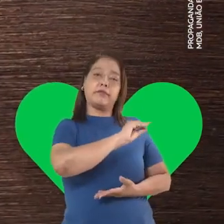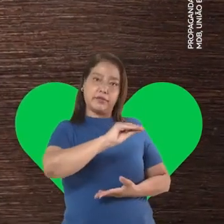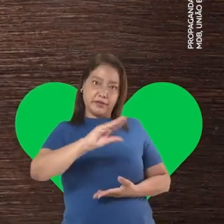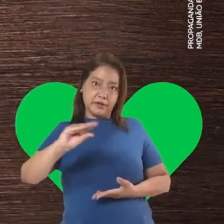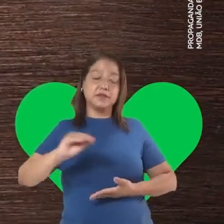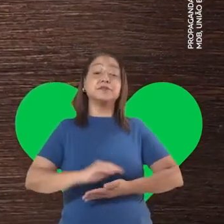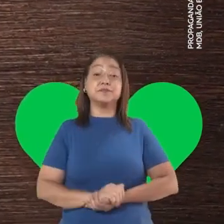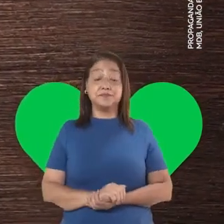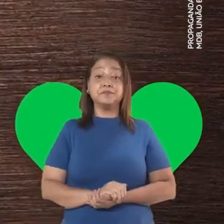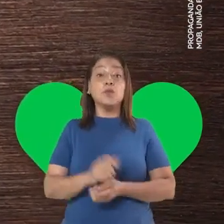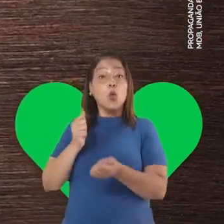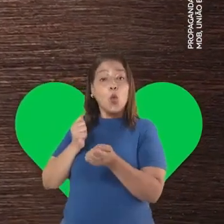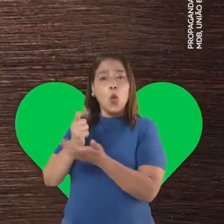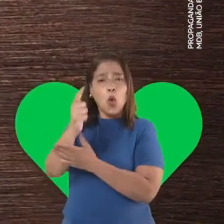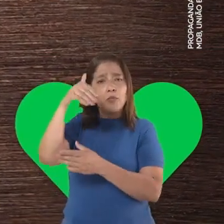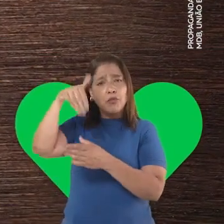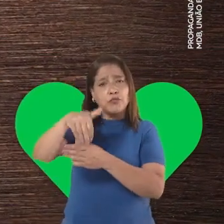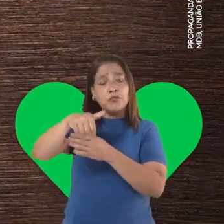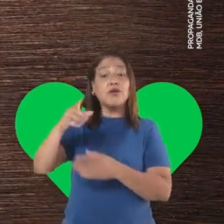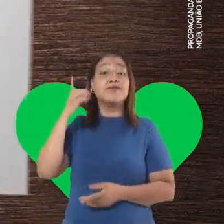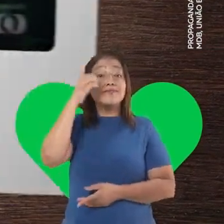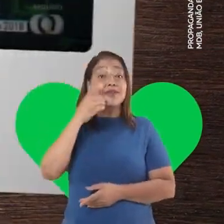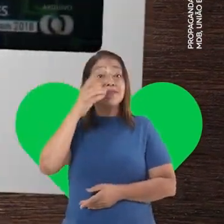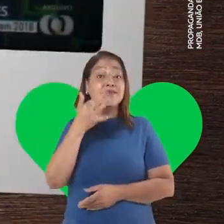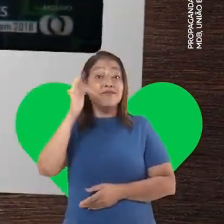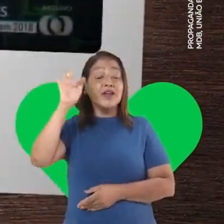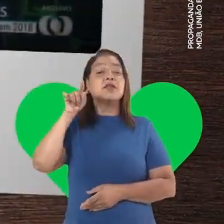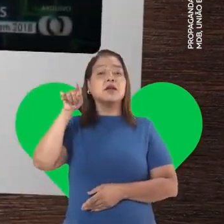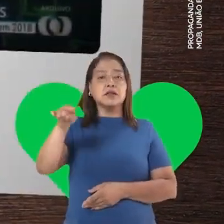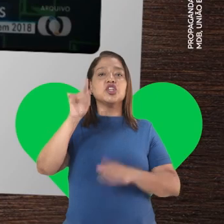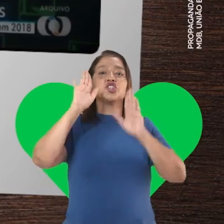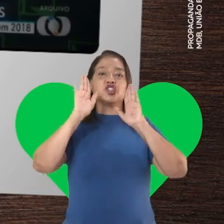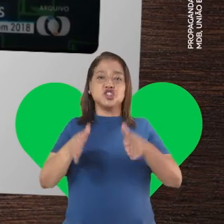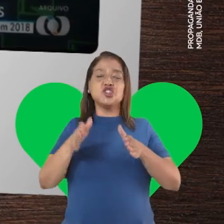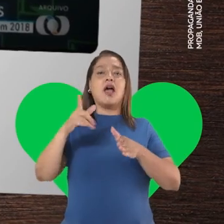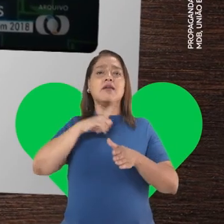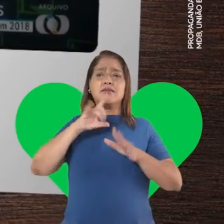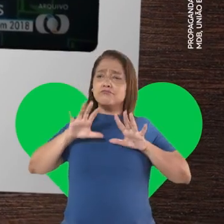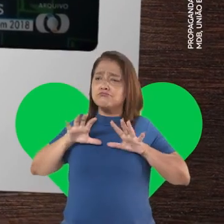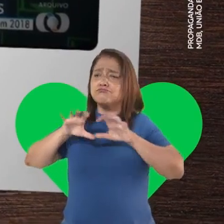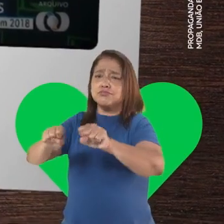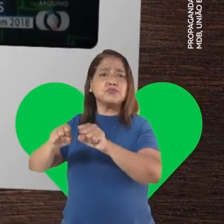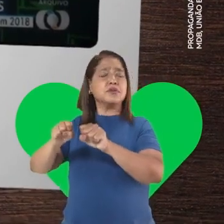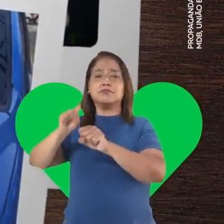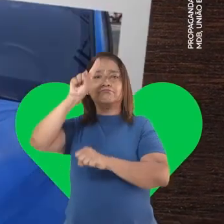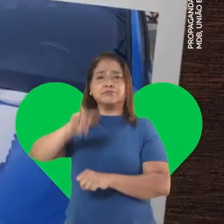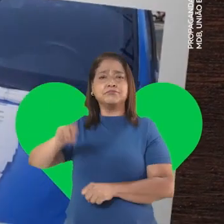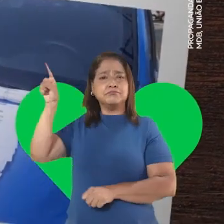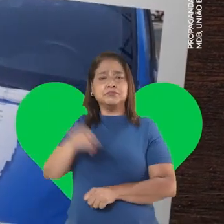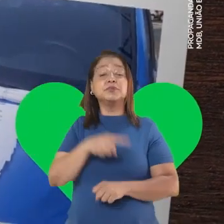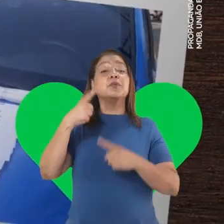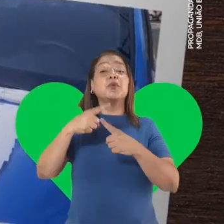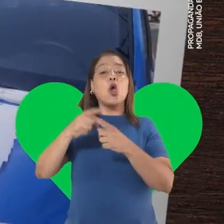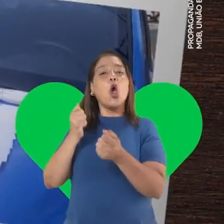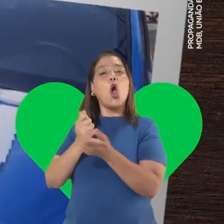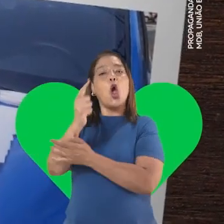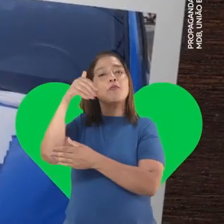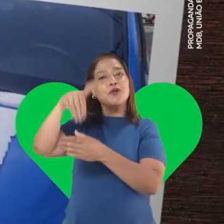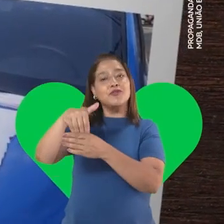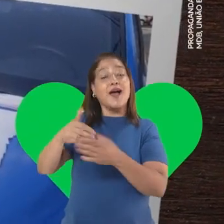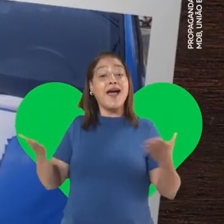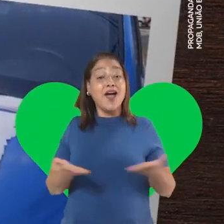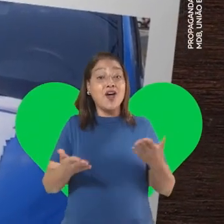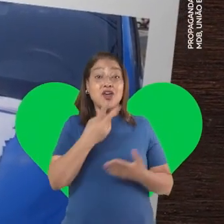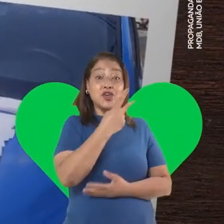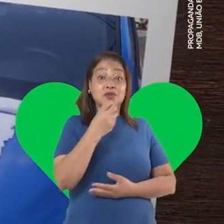de votos. Como deputado federal, Alcides teve seu mandato cassado por compra de votos. E agora, em 2024,